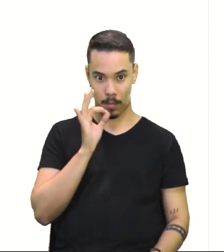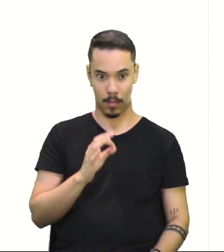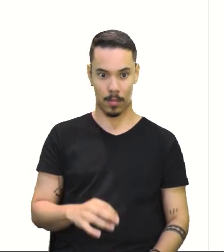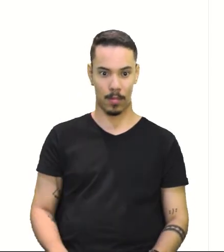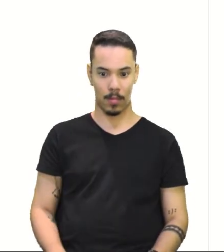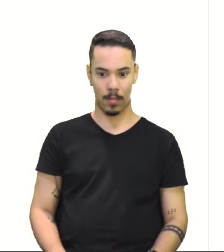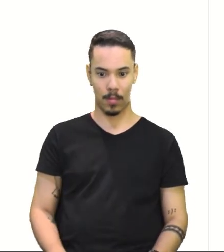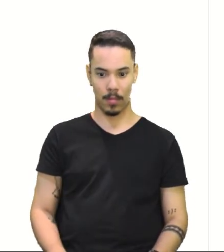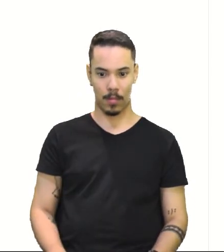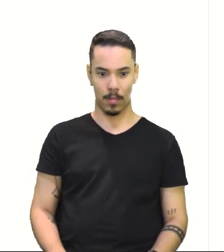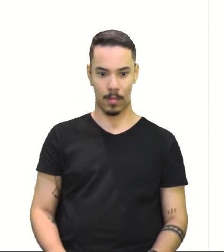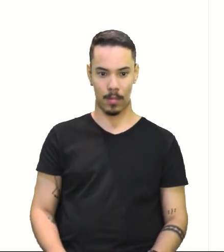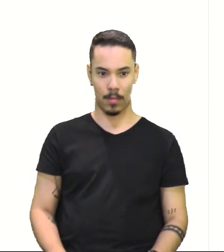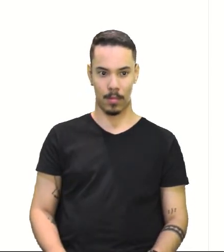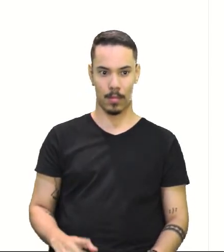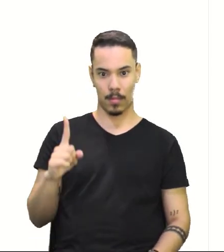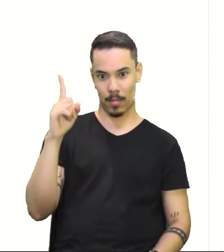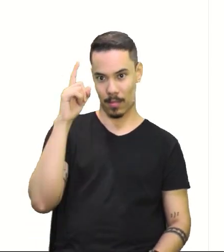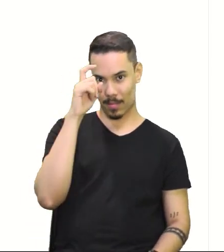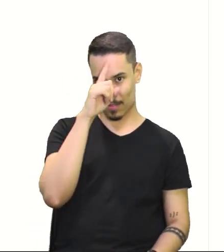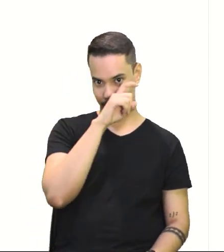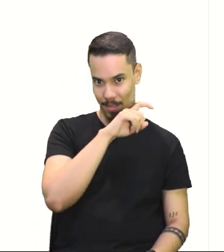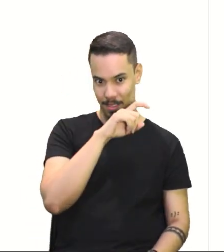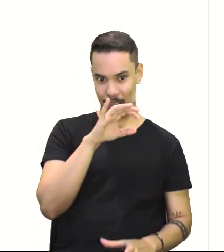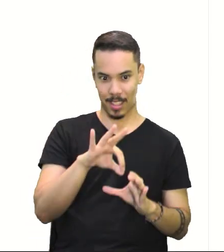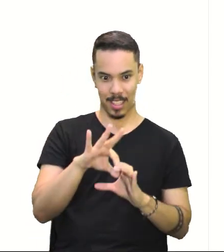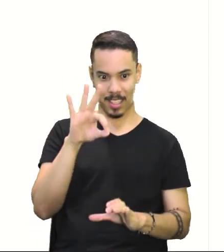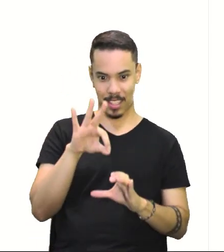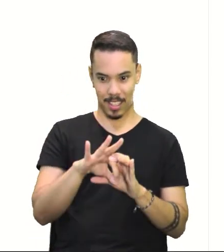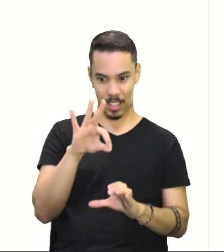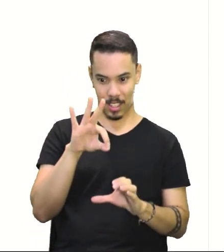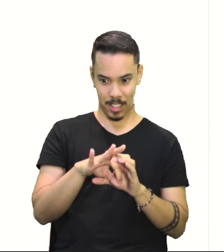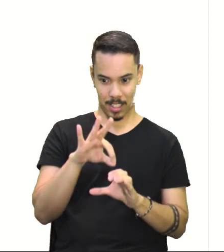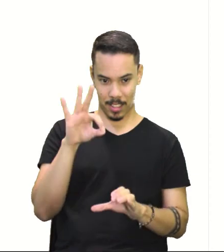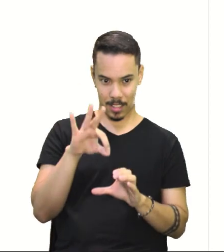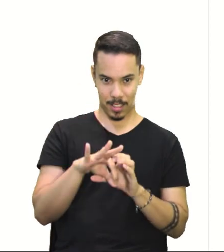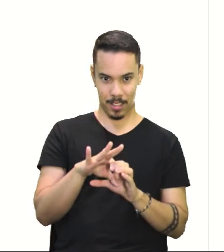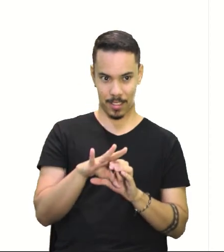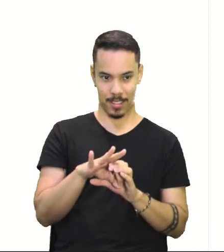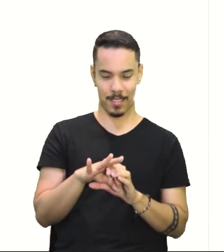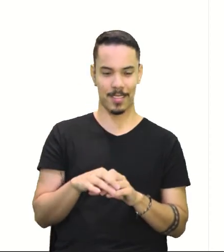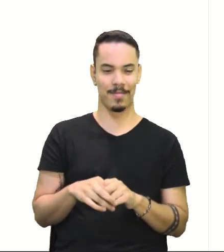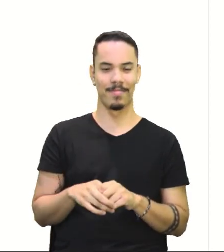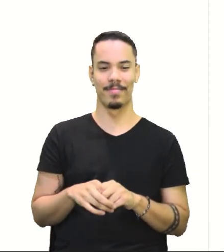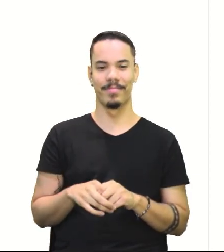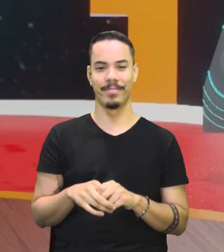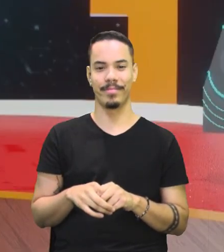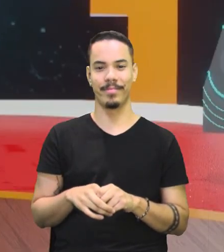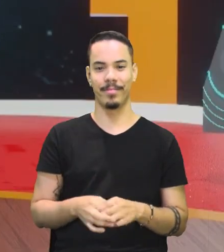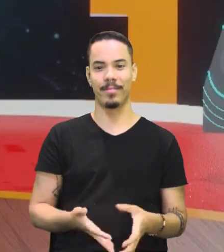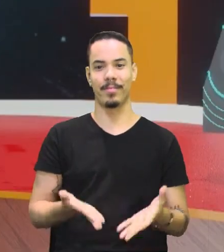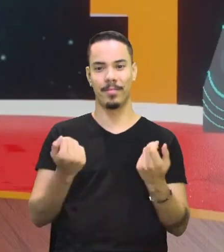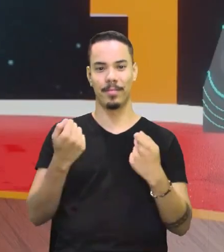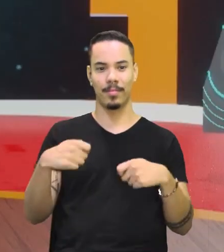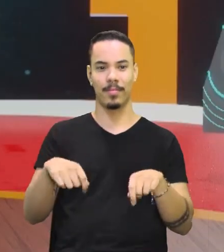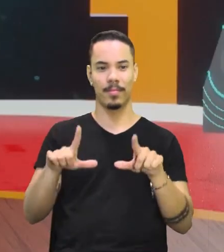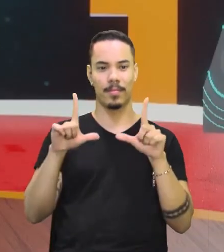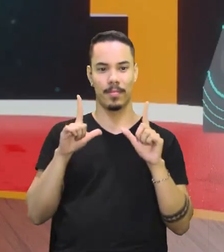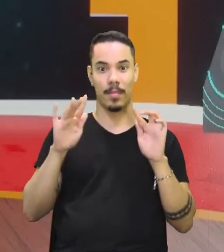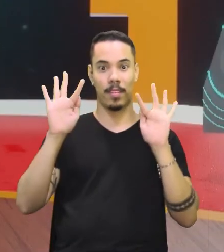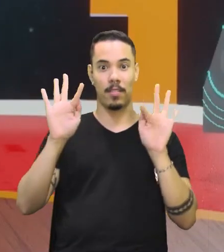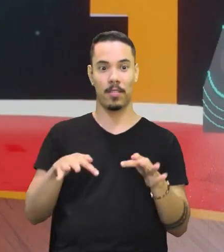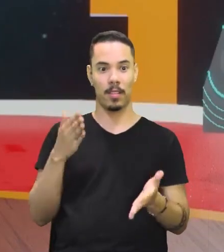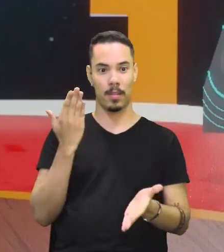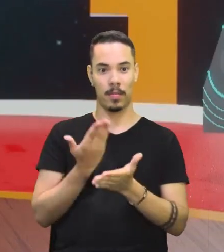Difícil? É chá. É difícil? Chá? Vamos lá, galerinha, aqui com a gente, então, para finalizar a nossa